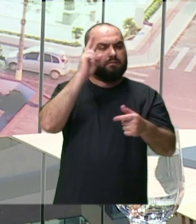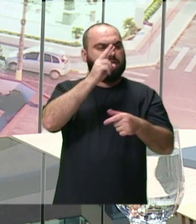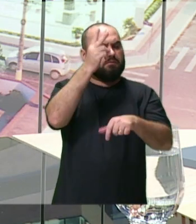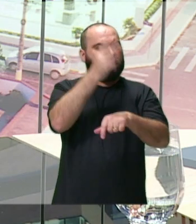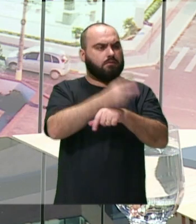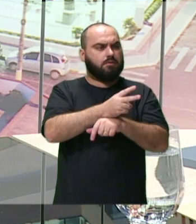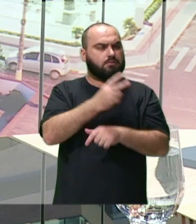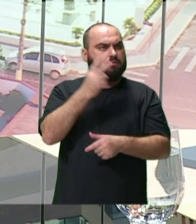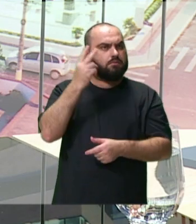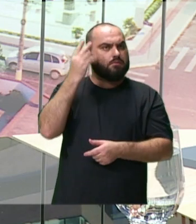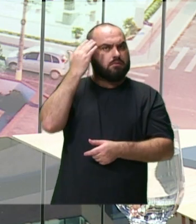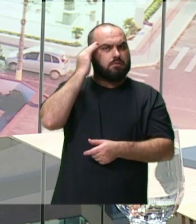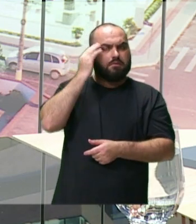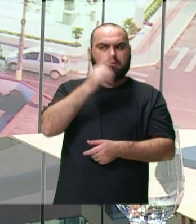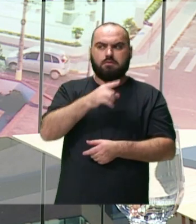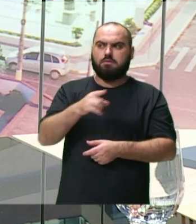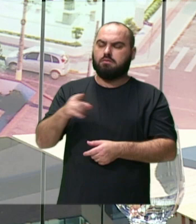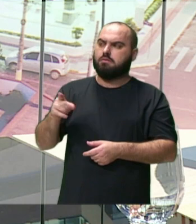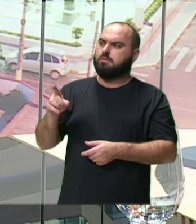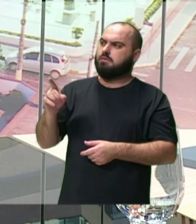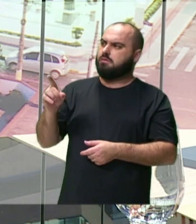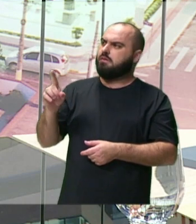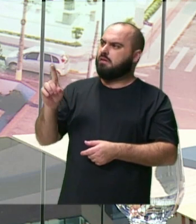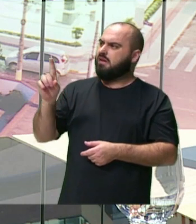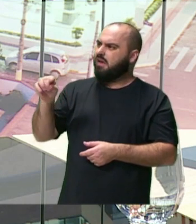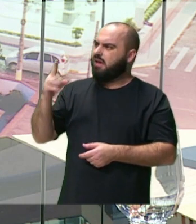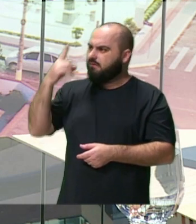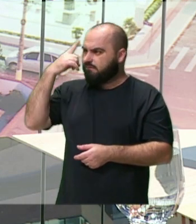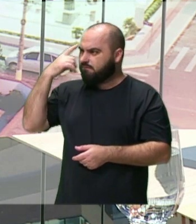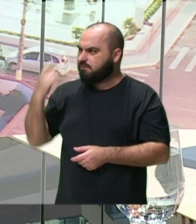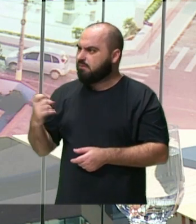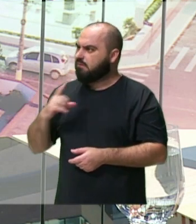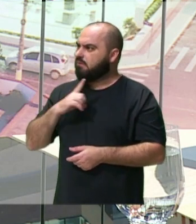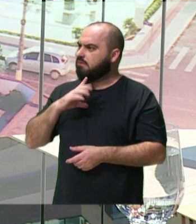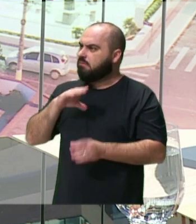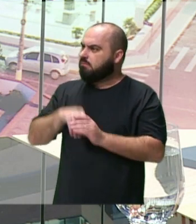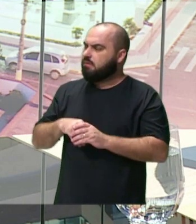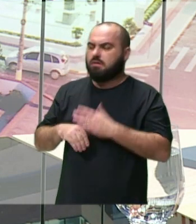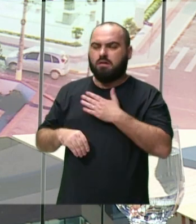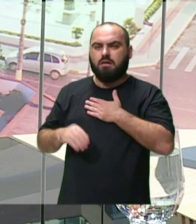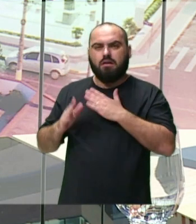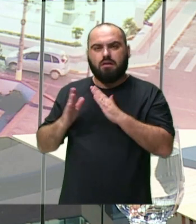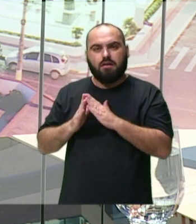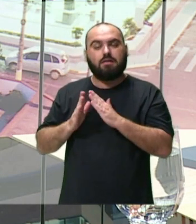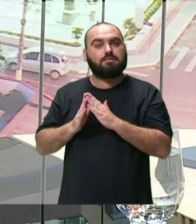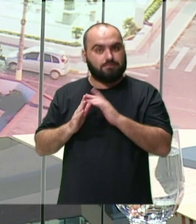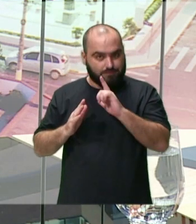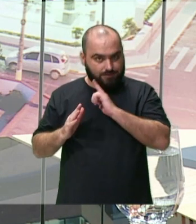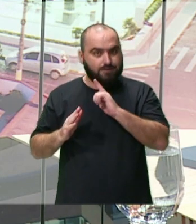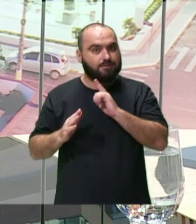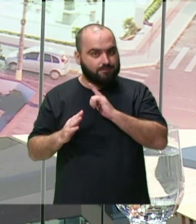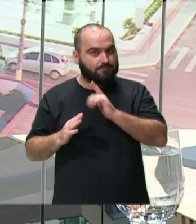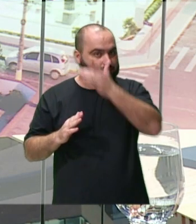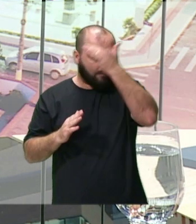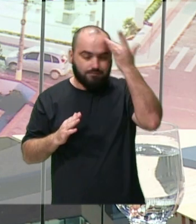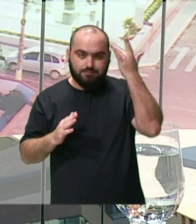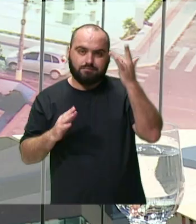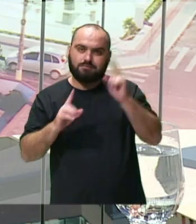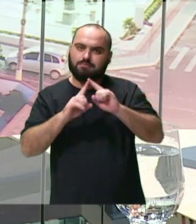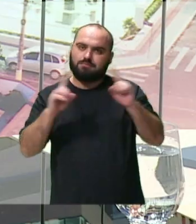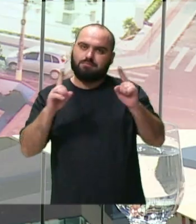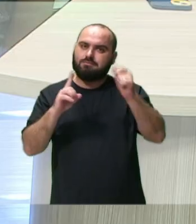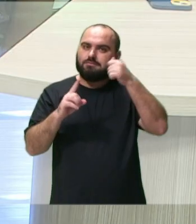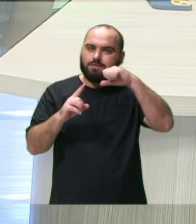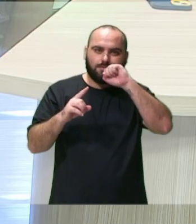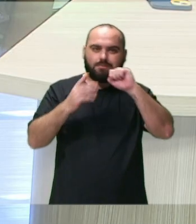fizeram o vídeo e conversaram com a professora. Então, são coisas que a gente não quer que eles repitam os maus hábitos de casa. Só que pai e mãe é o